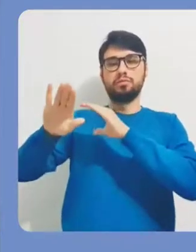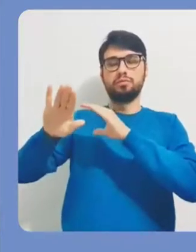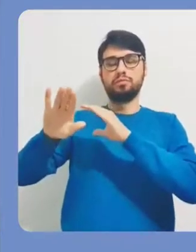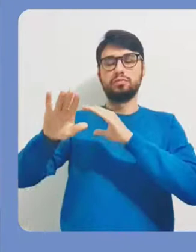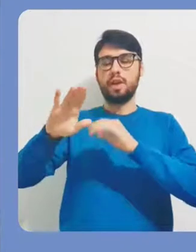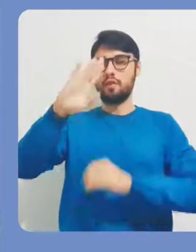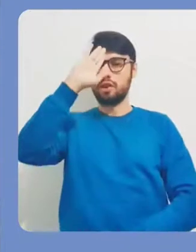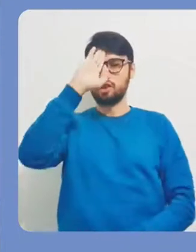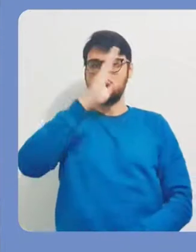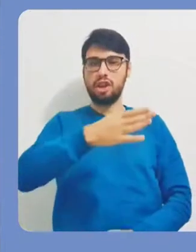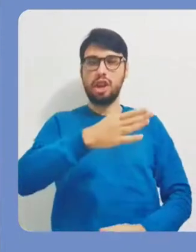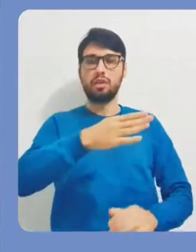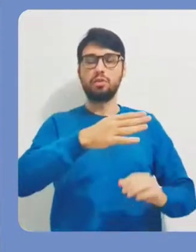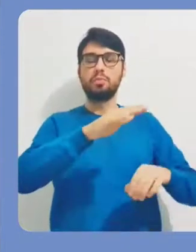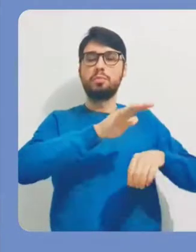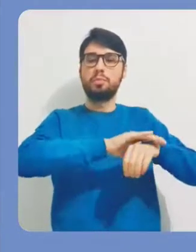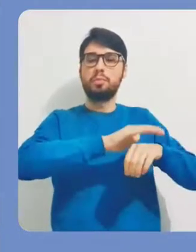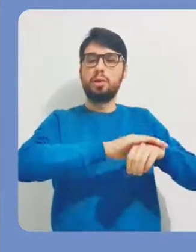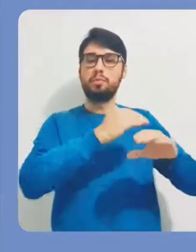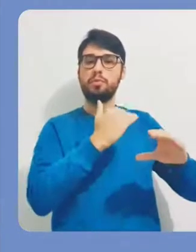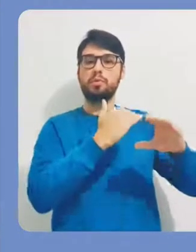do administrador da página.